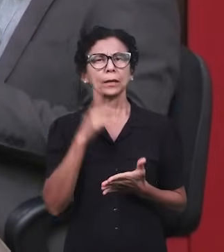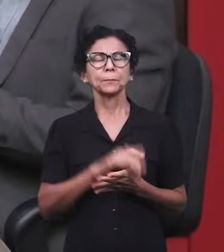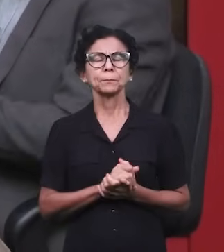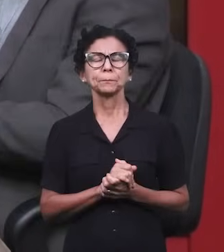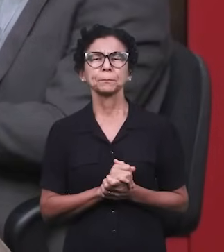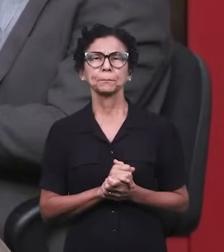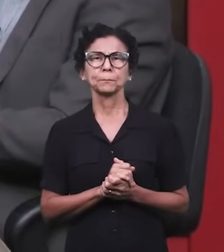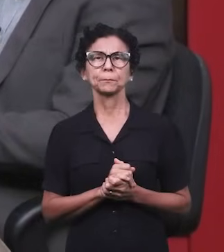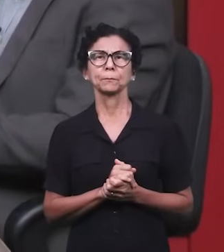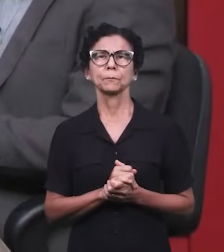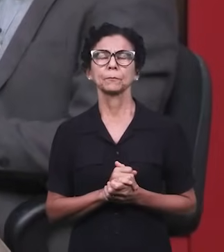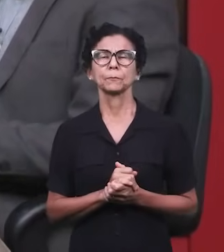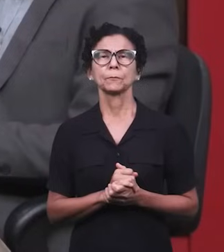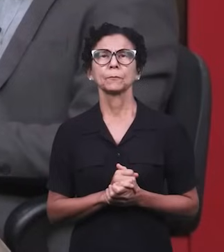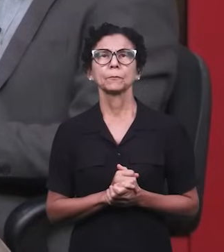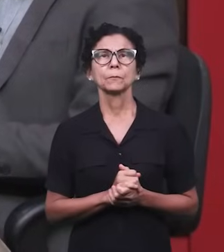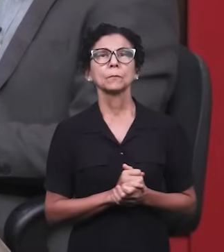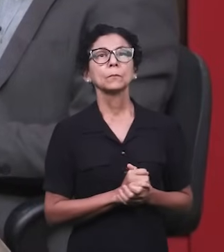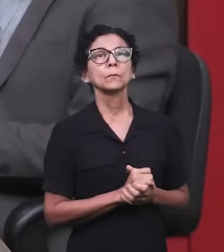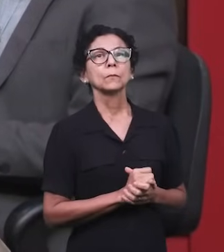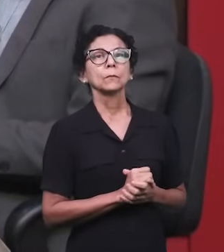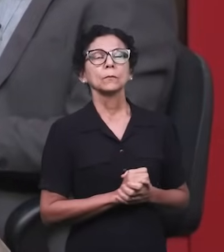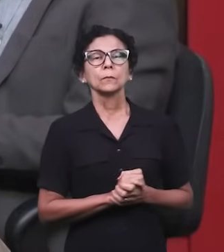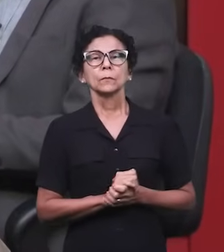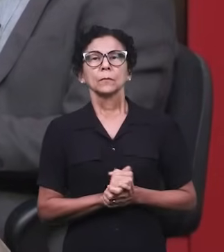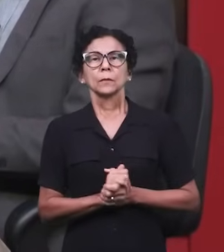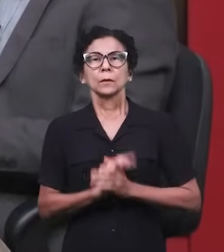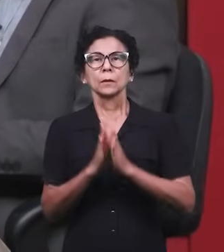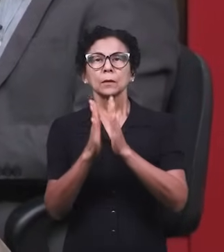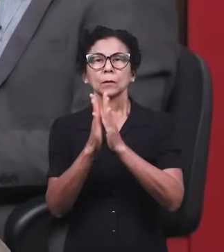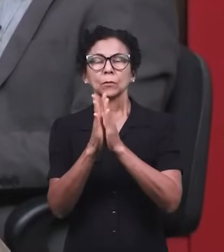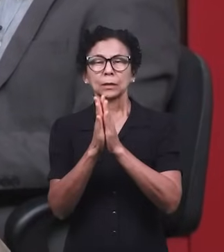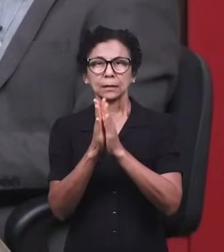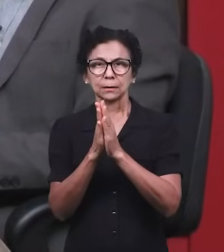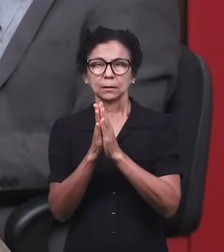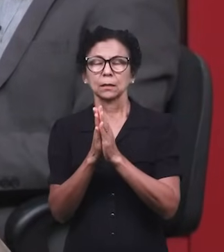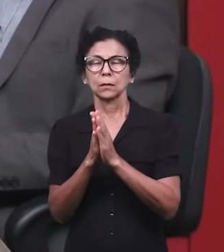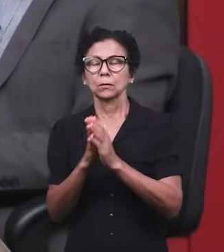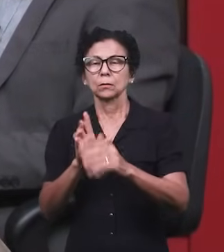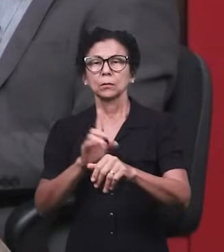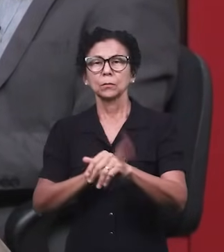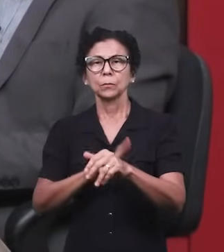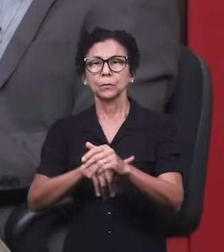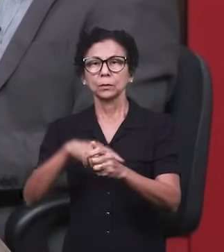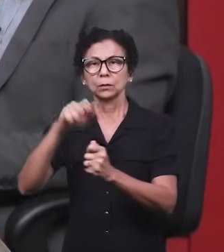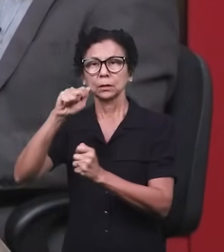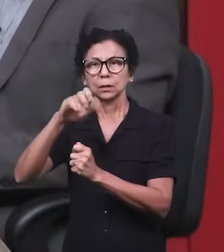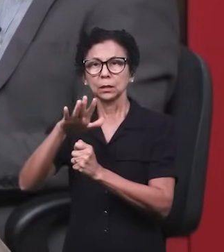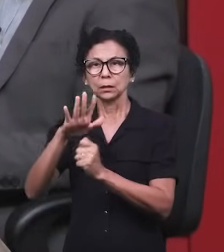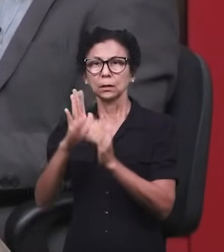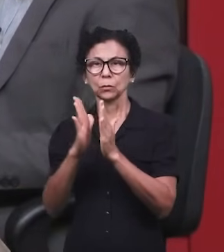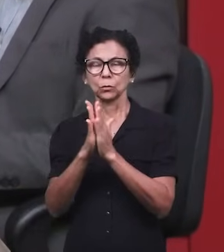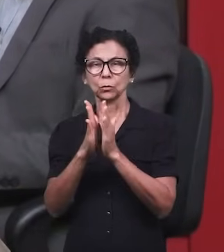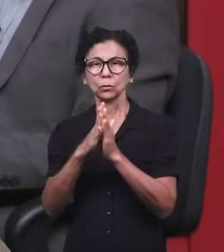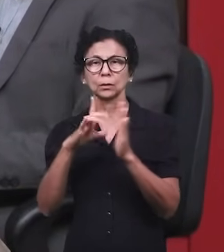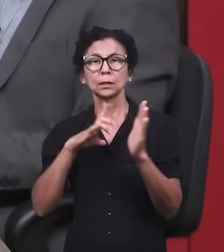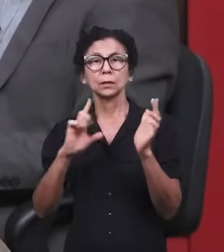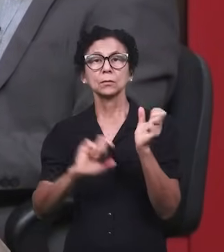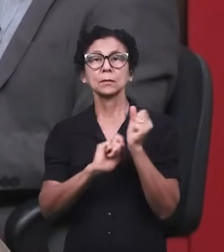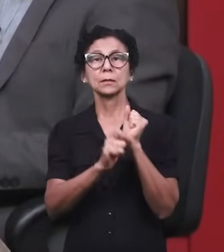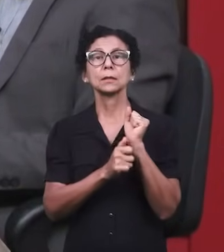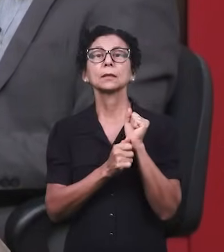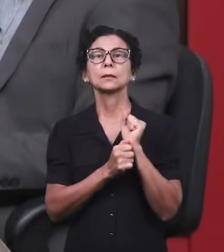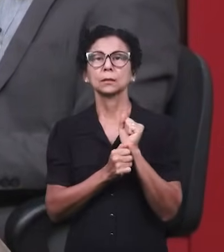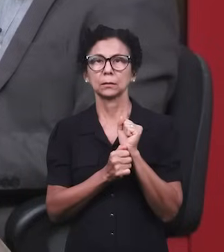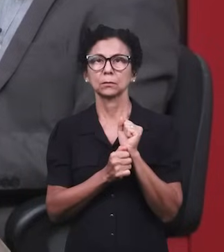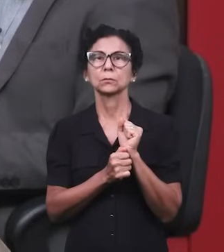contexto todo. O segredo da oração da Ana, a oração de Ana tem um segredo. É quando